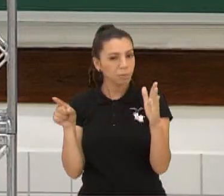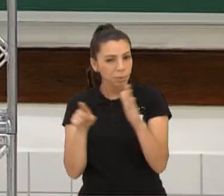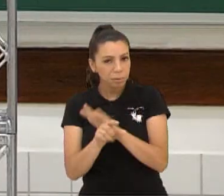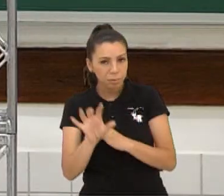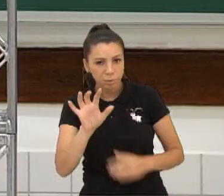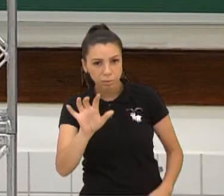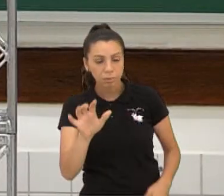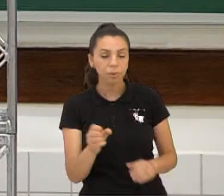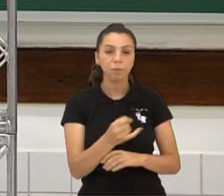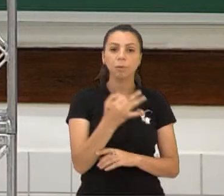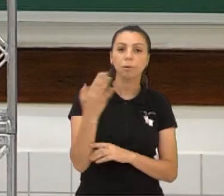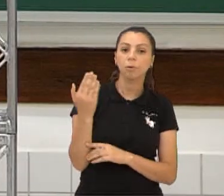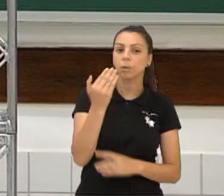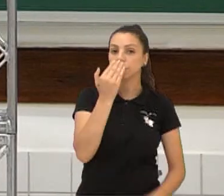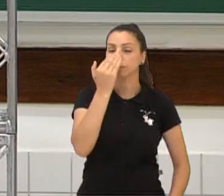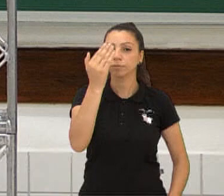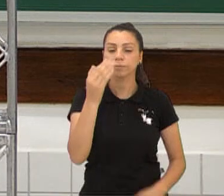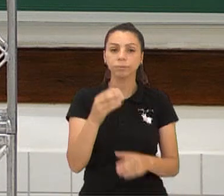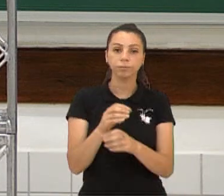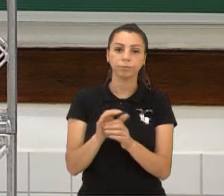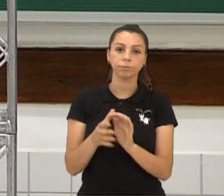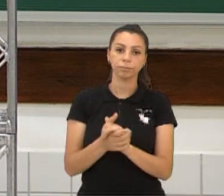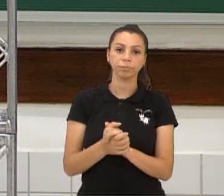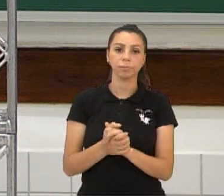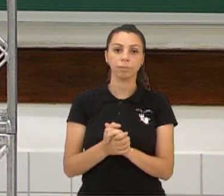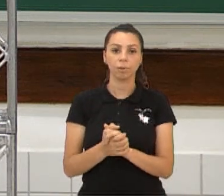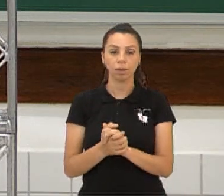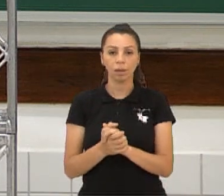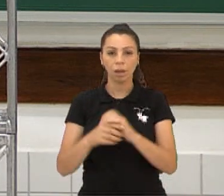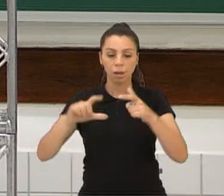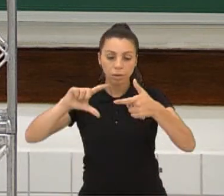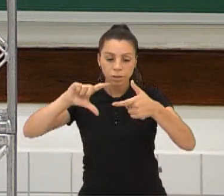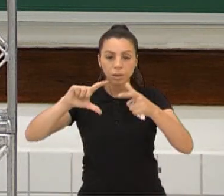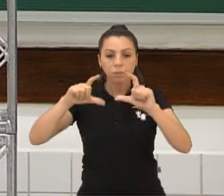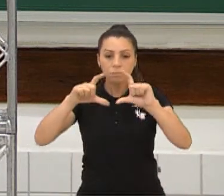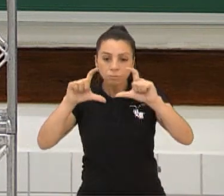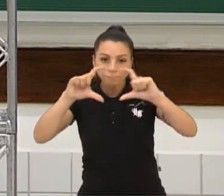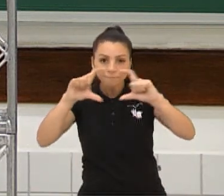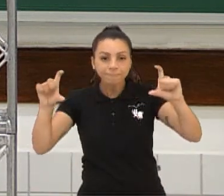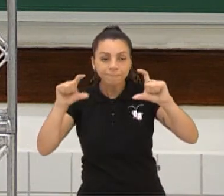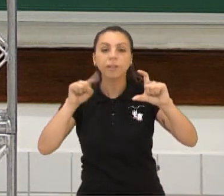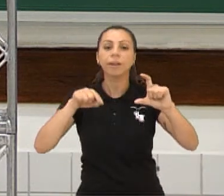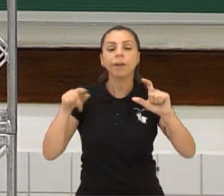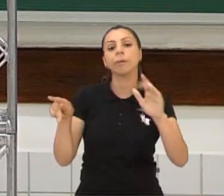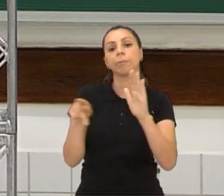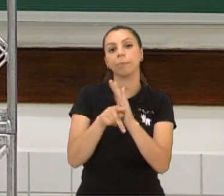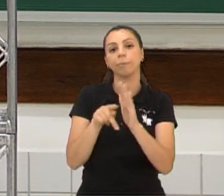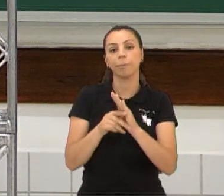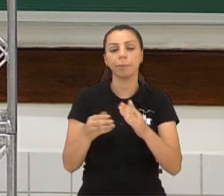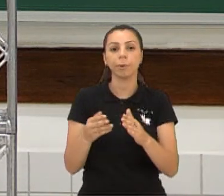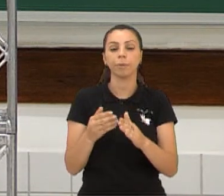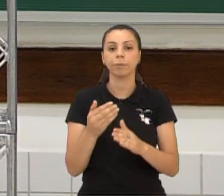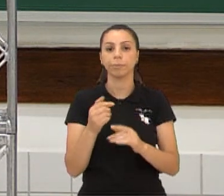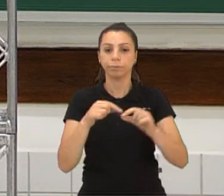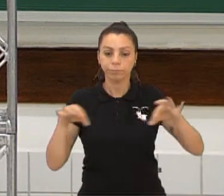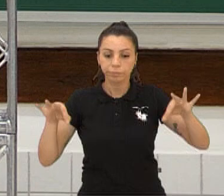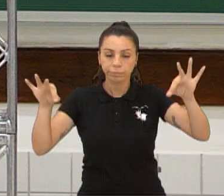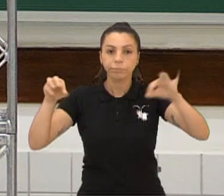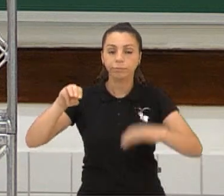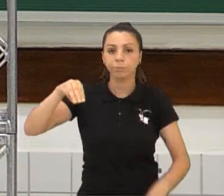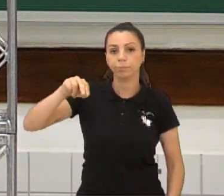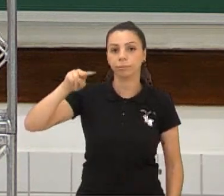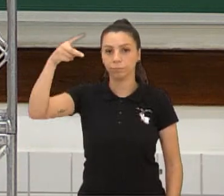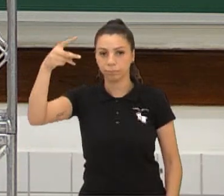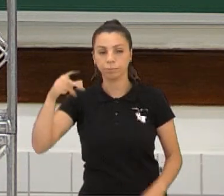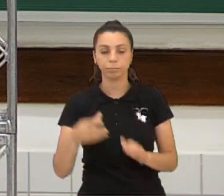é essa? Quantos metros quadrados de tijolo eu vou precisar? Metros quadrados eu já sei que é a área. Muito bem. Vamos pensar no triângulo.